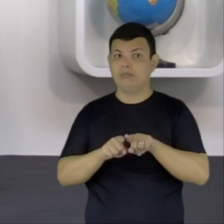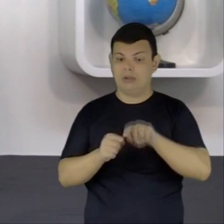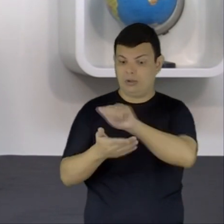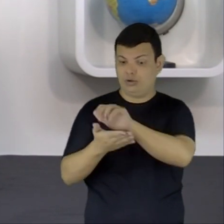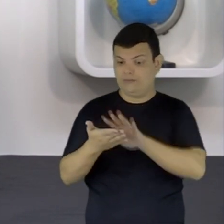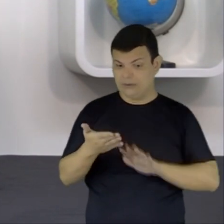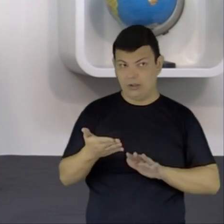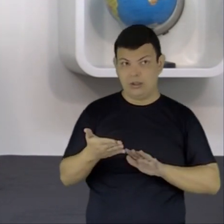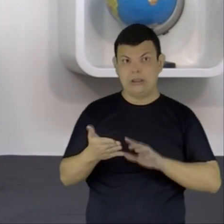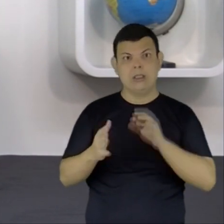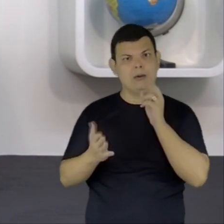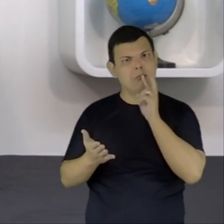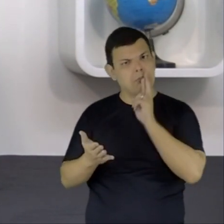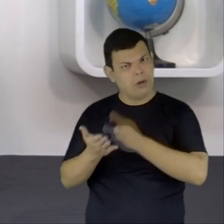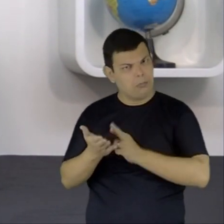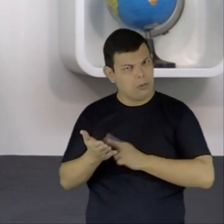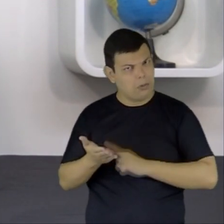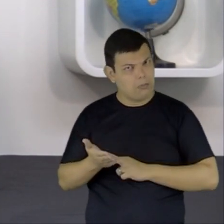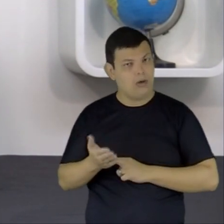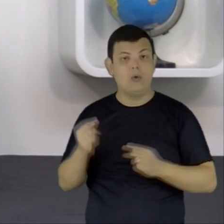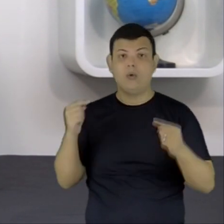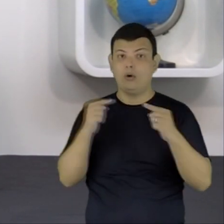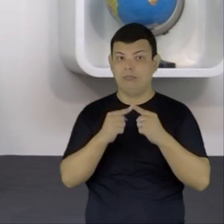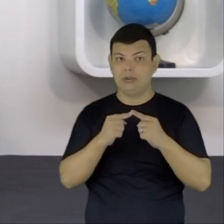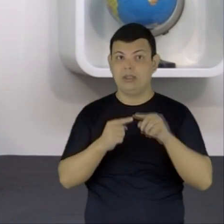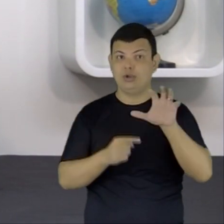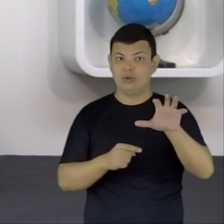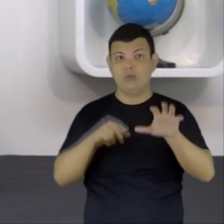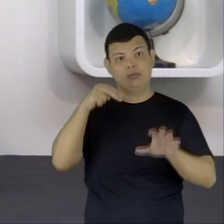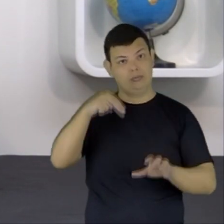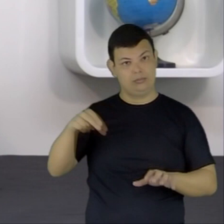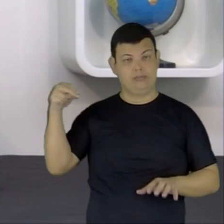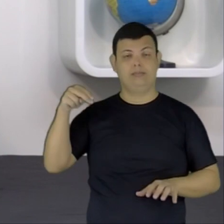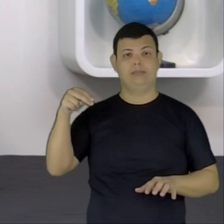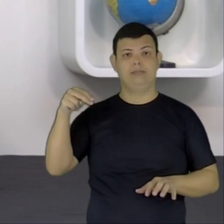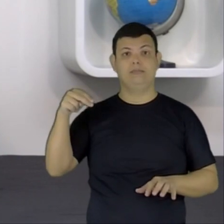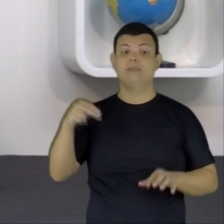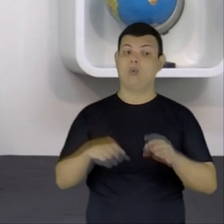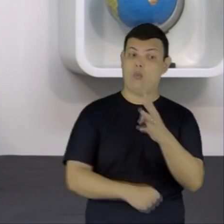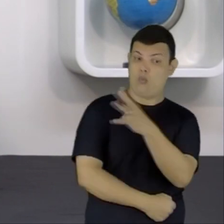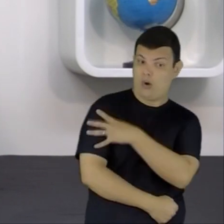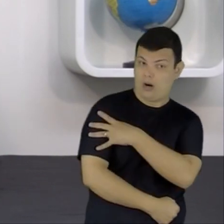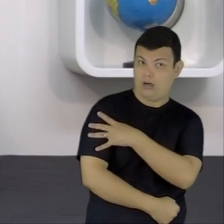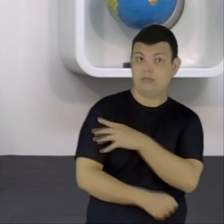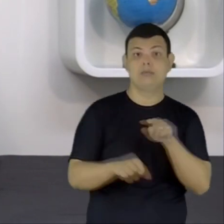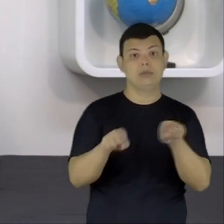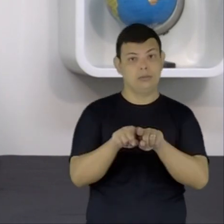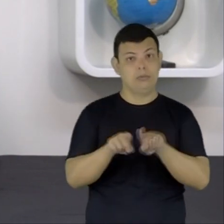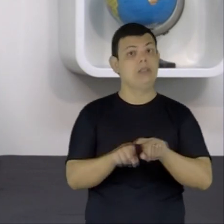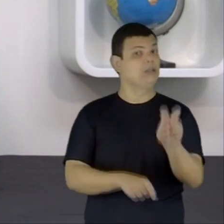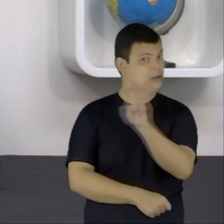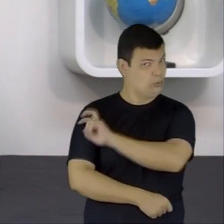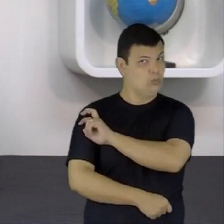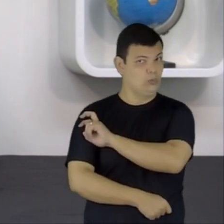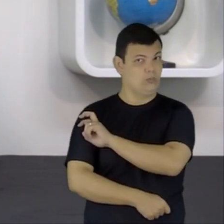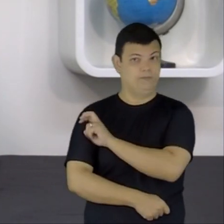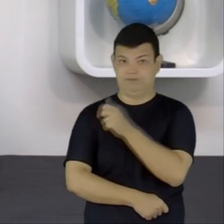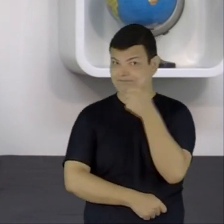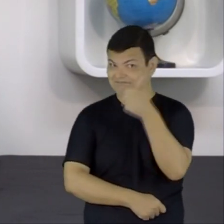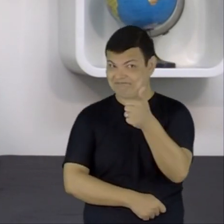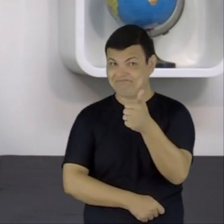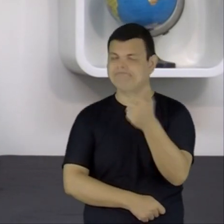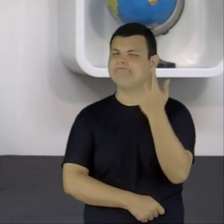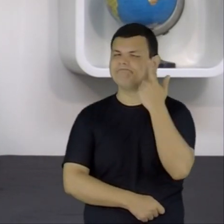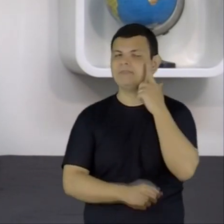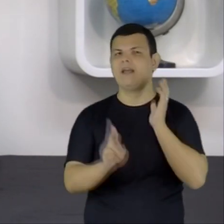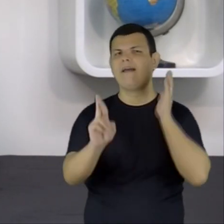do capítulo relacionado à região Nordeste, tanto os estudantes do 4º ano quanto do 5º ano. Então, observem